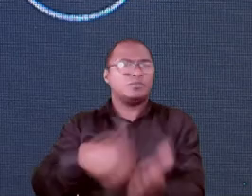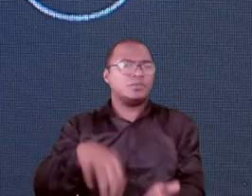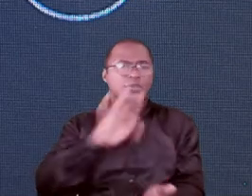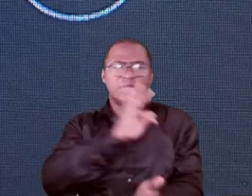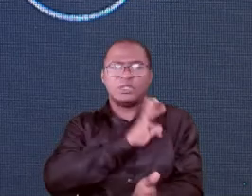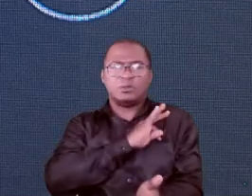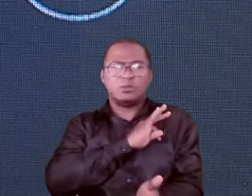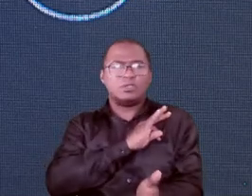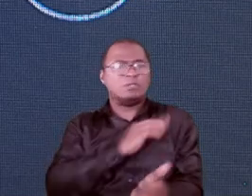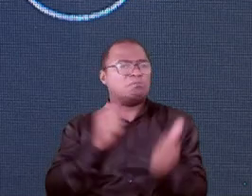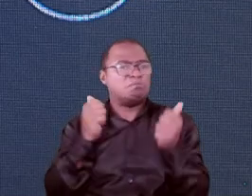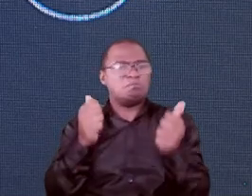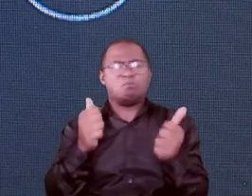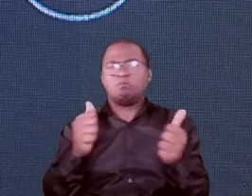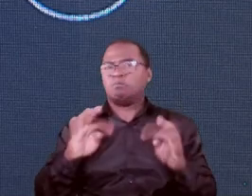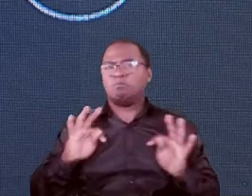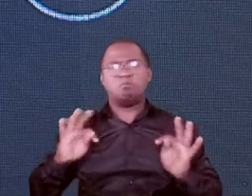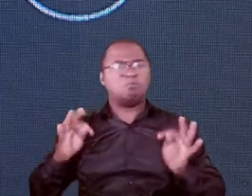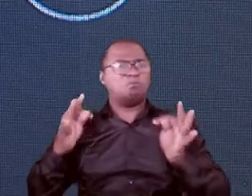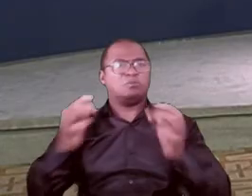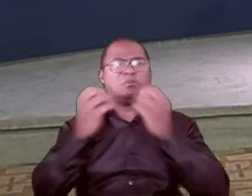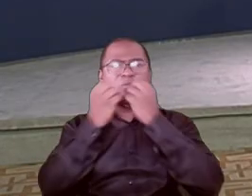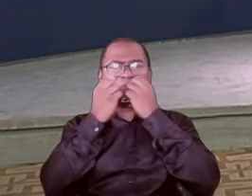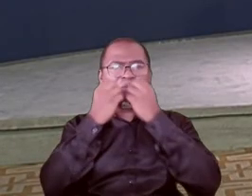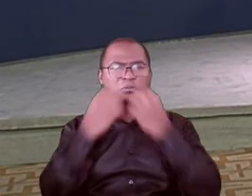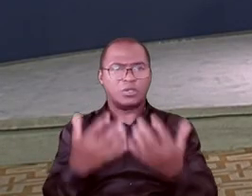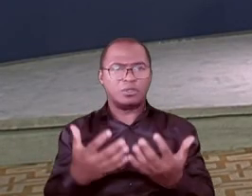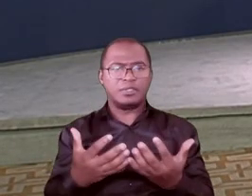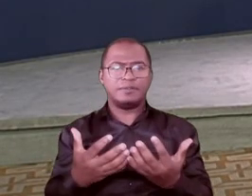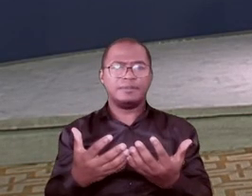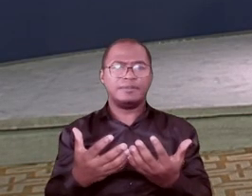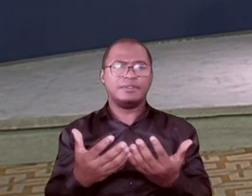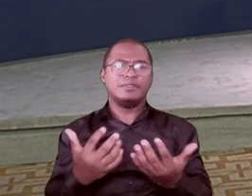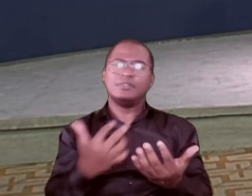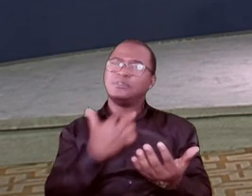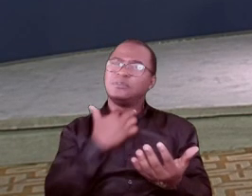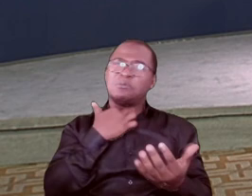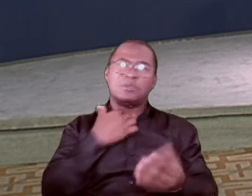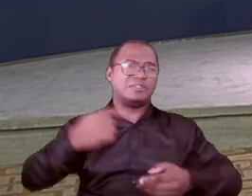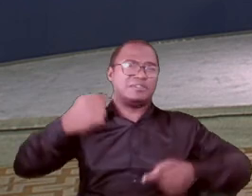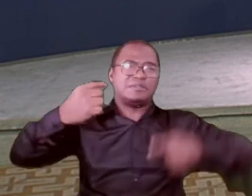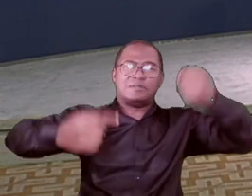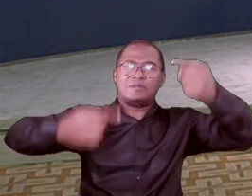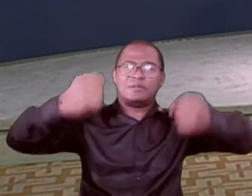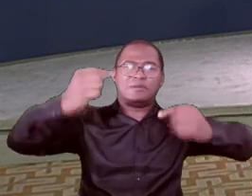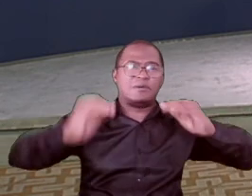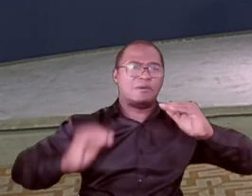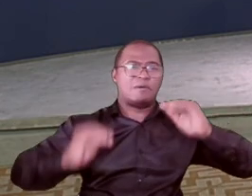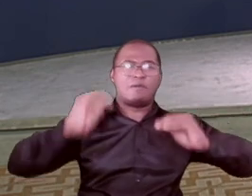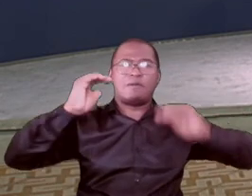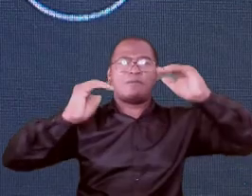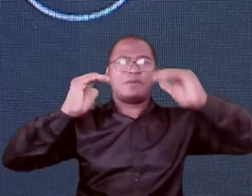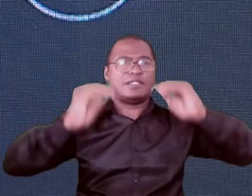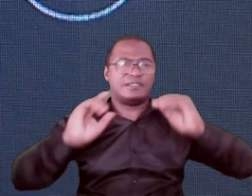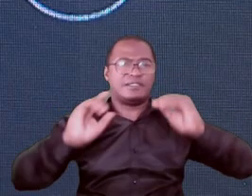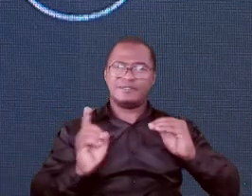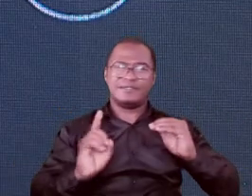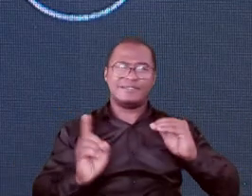bom não era para comparar né não vou entrar na comparação eu acho que sim vamos